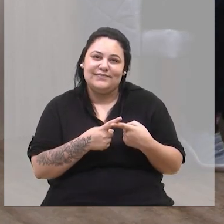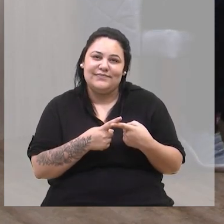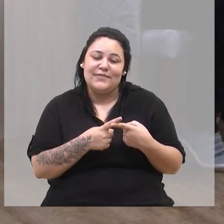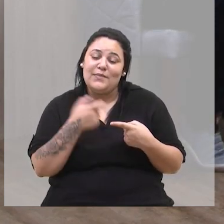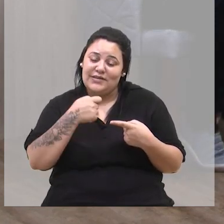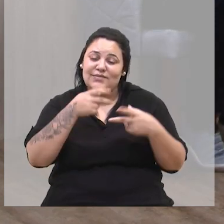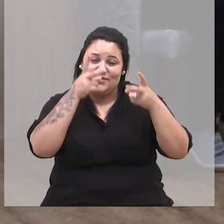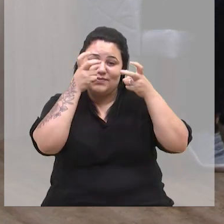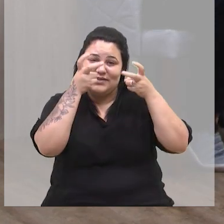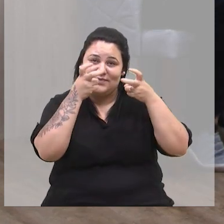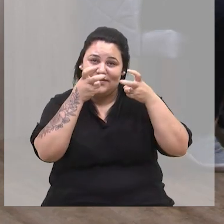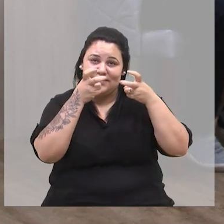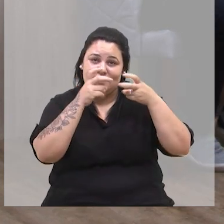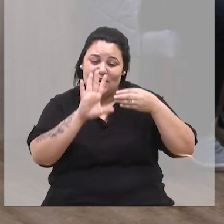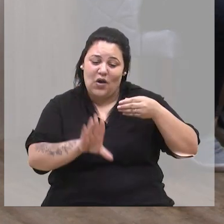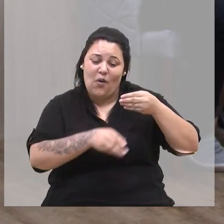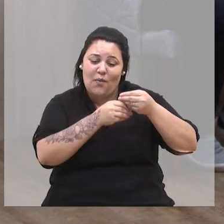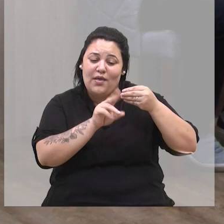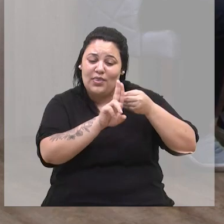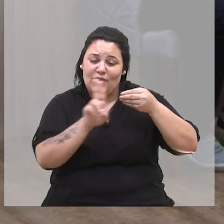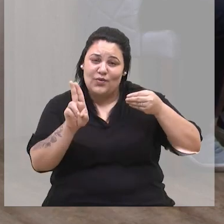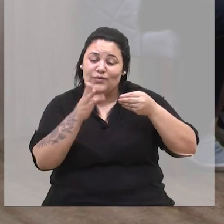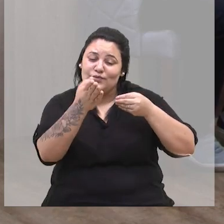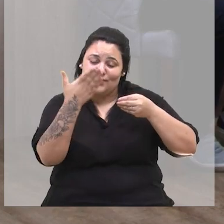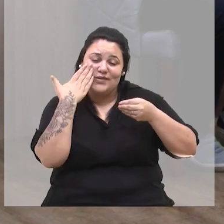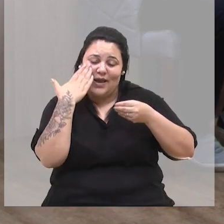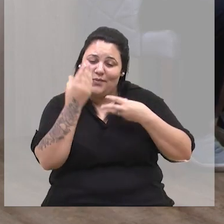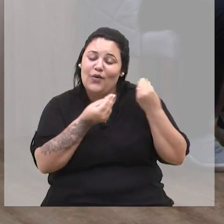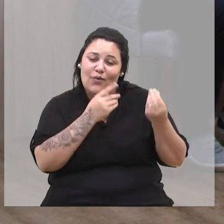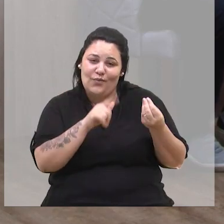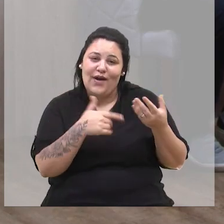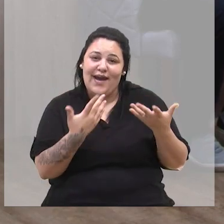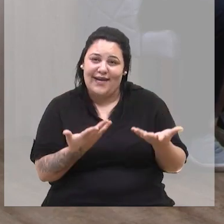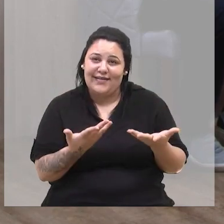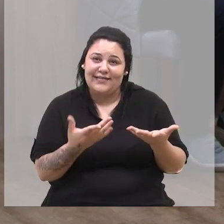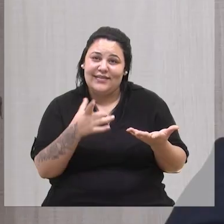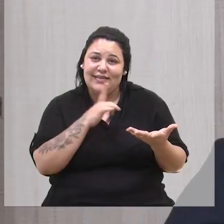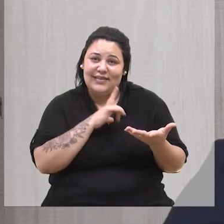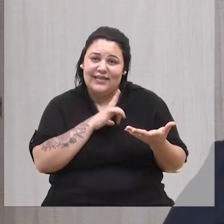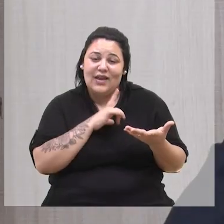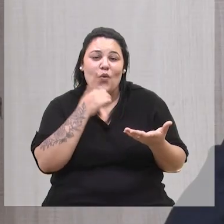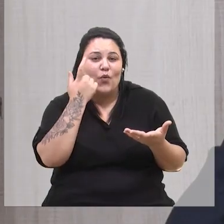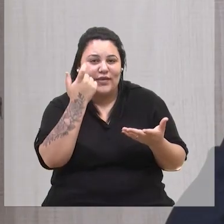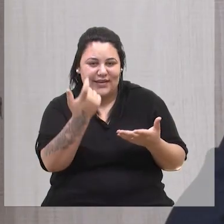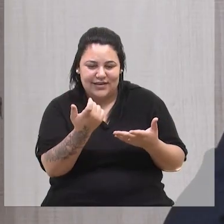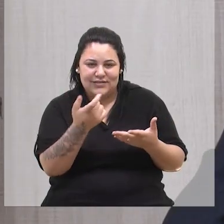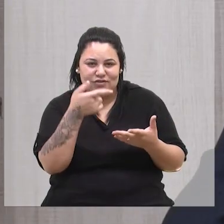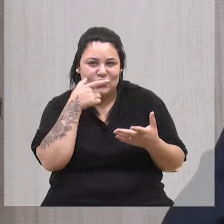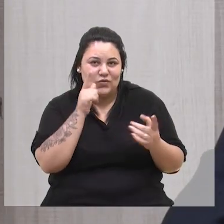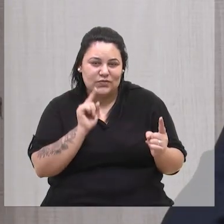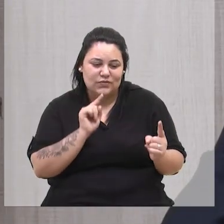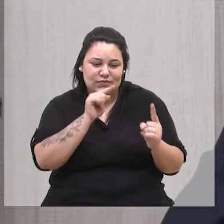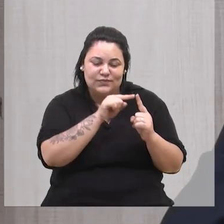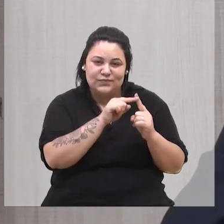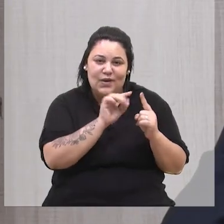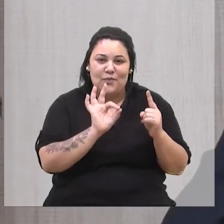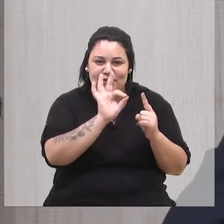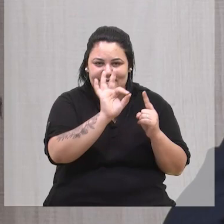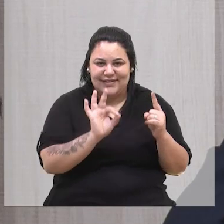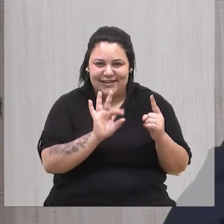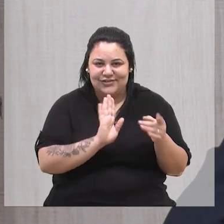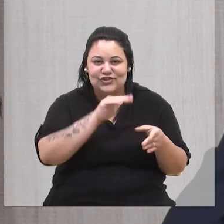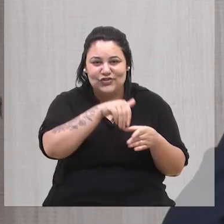são compostas as nominatas, a senhora sabe muito bem como é que funciona isso, há um interesse também de atingir o